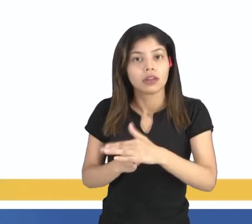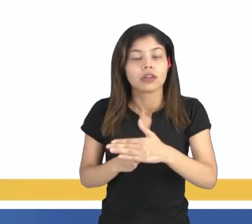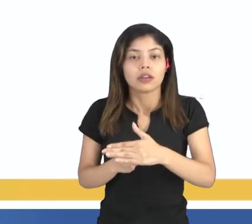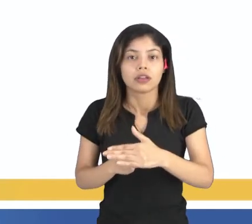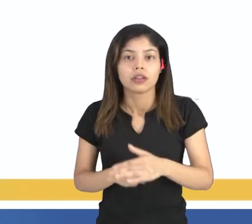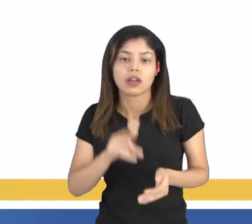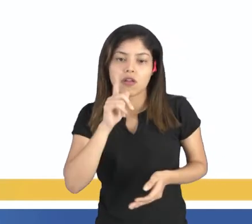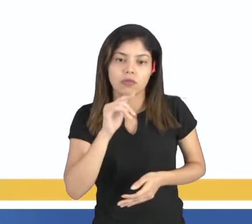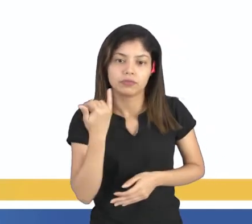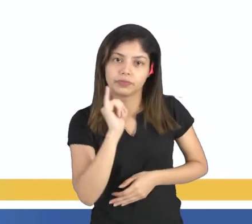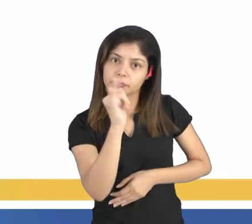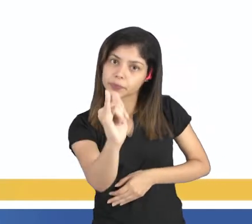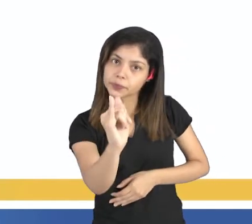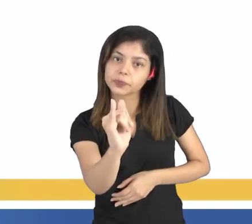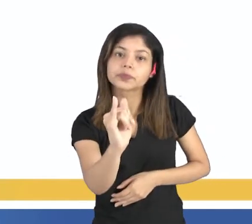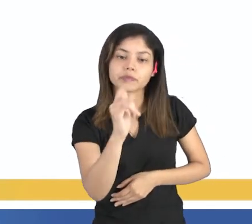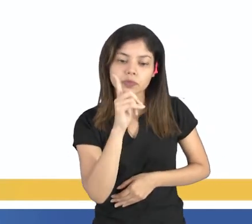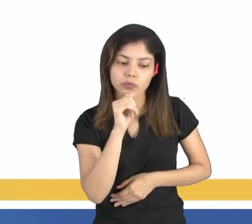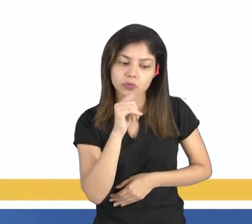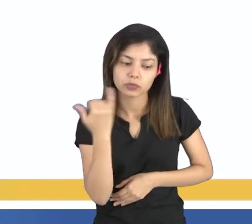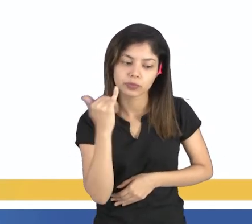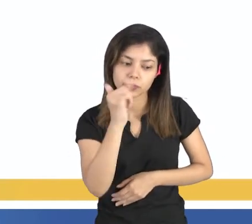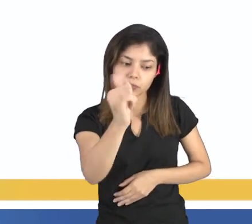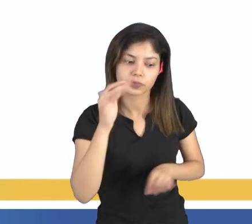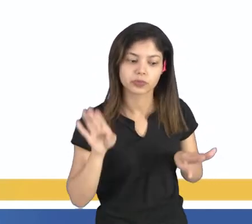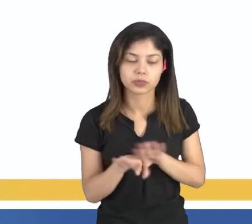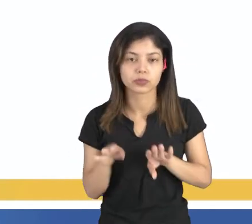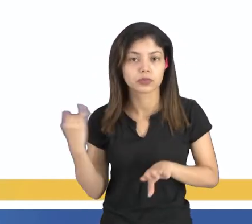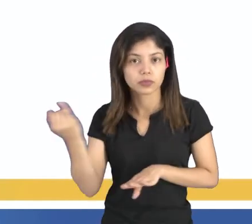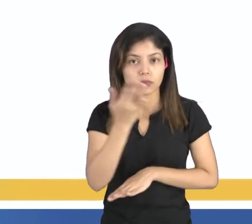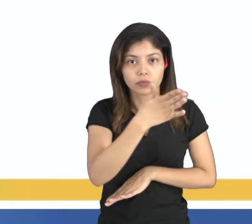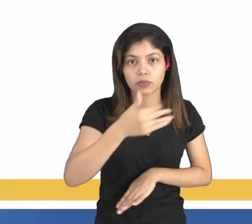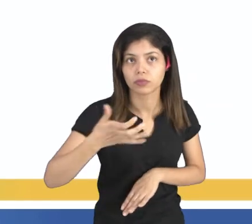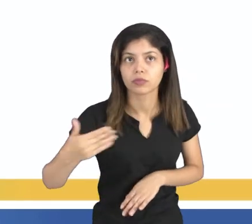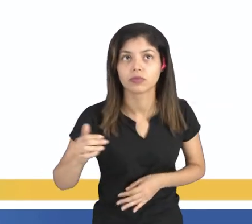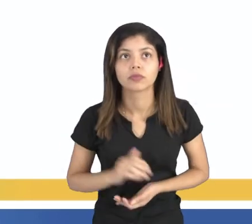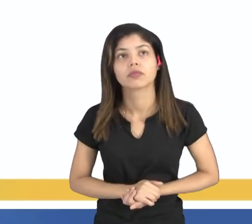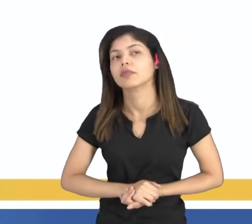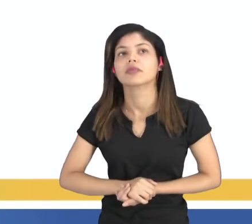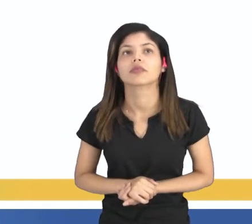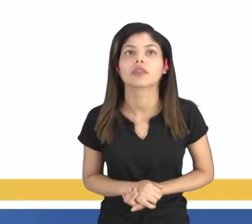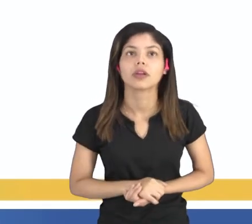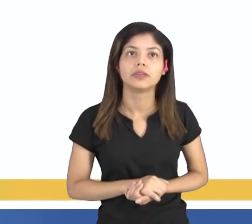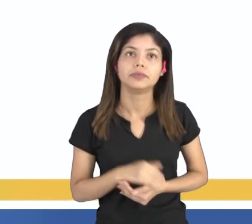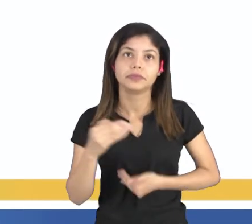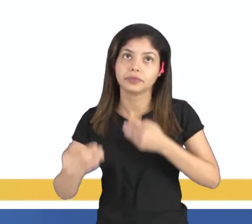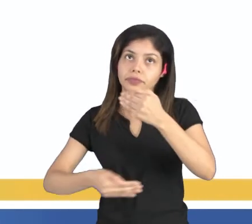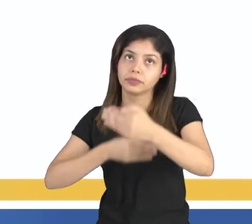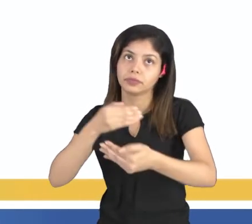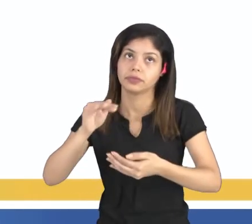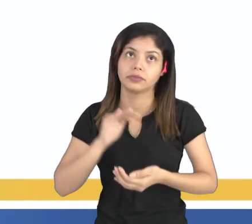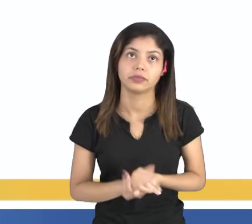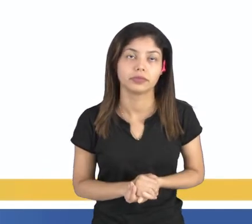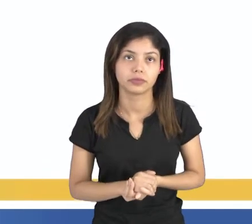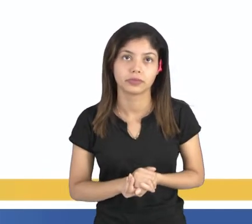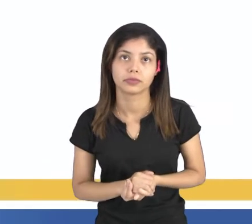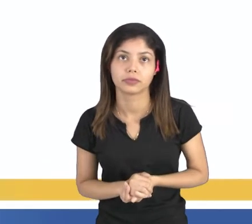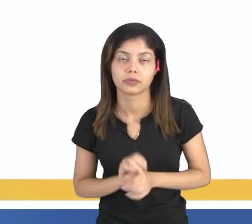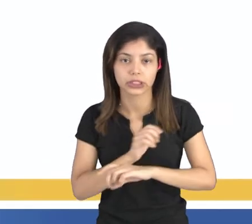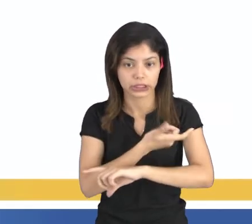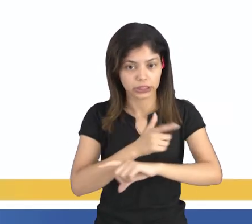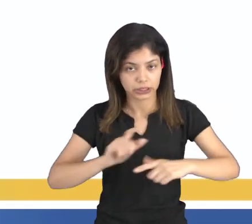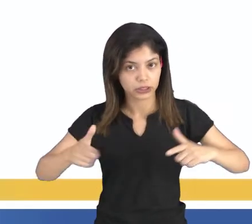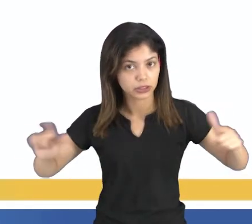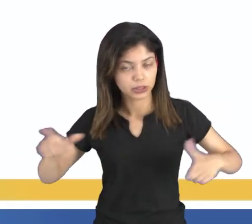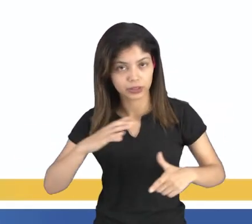interrompe todo um ciclo natural dos peixes principalmente. E aí o desenvolvimento urbano, quando